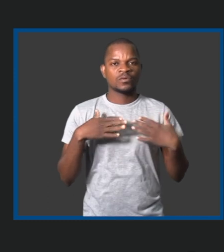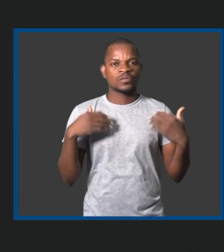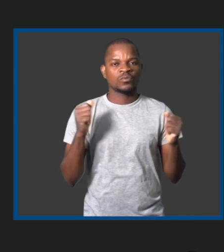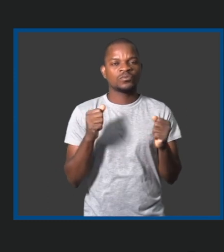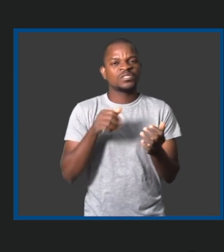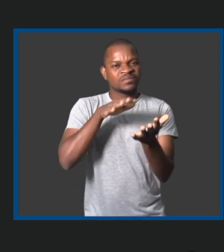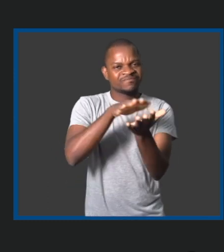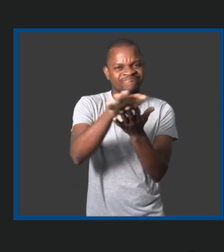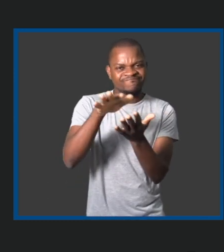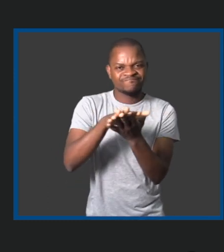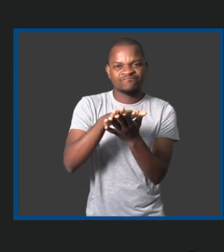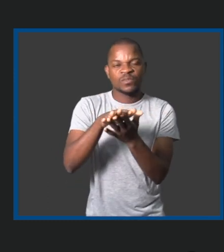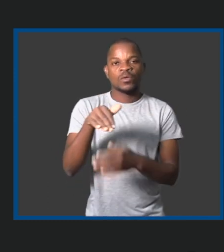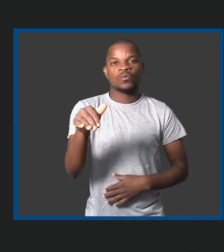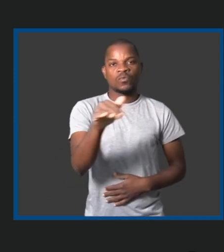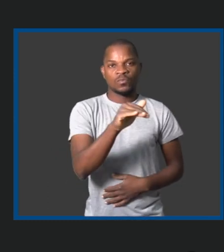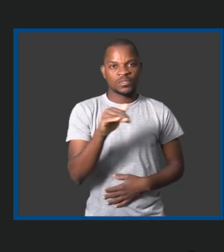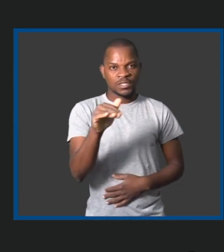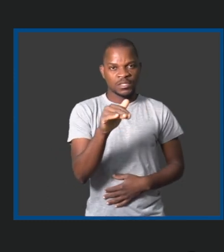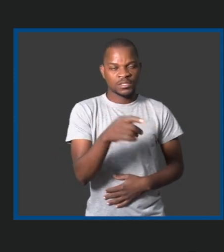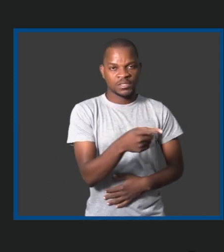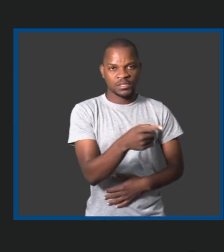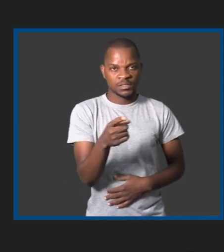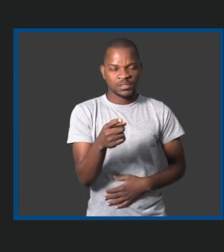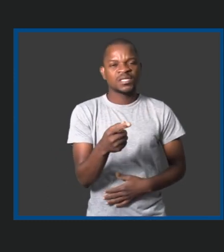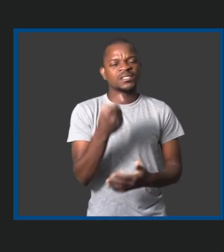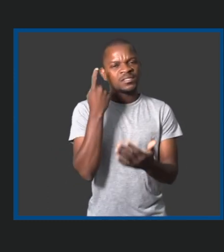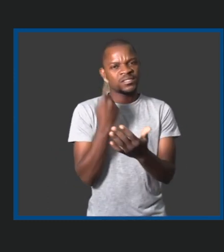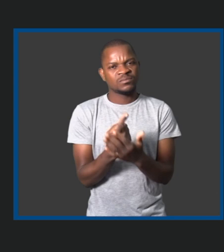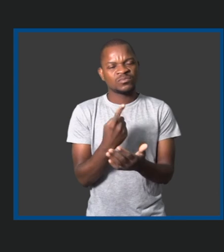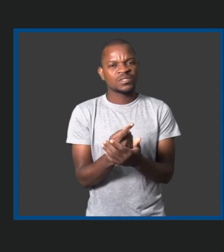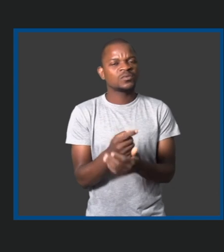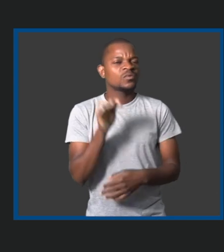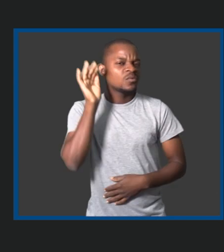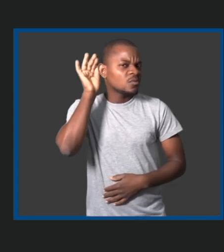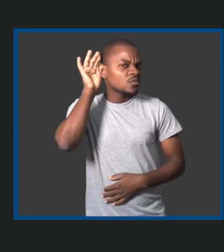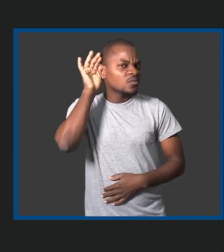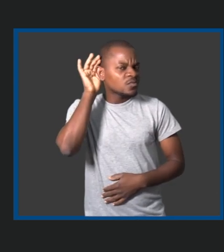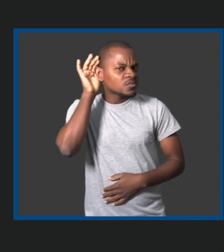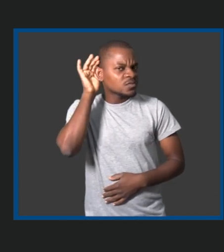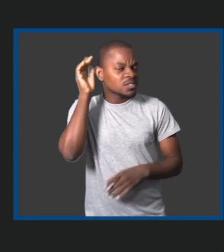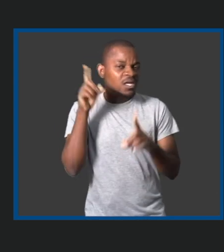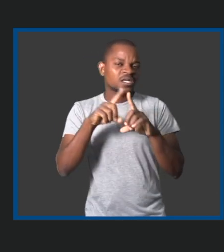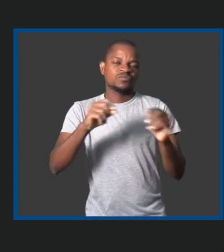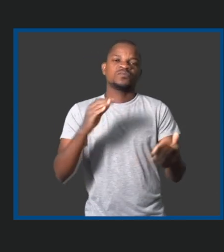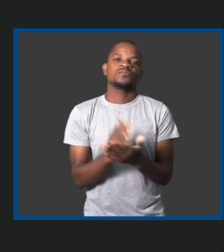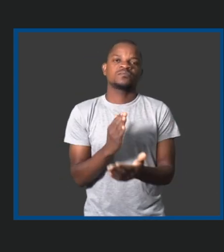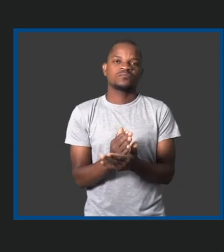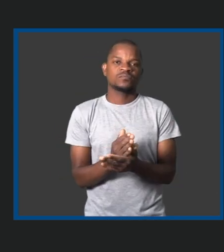Saúde, aconselhamos a nossa comunidade no geral, que usa principalmente as plataformas de informação,